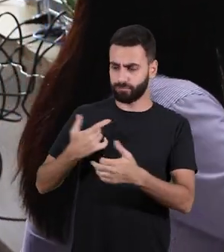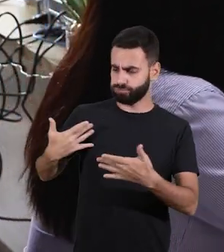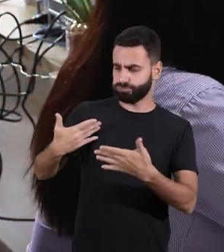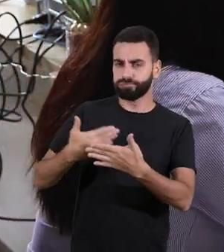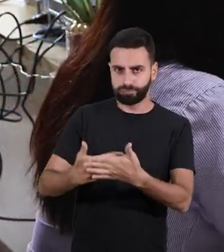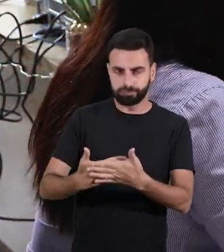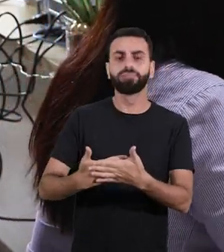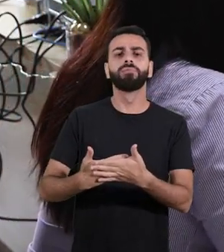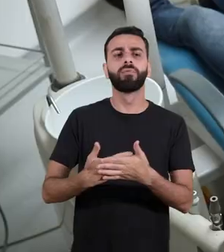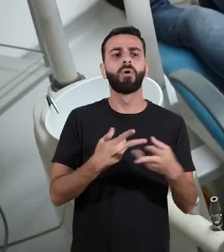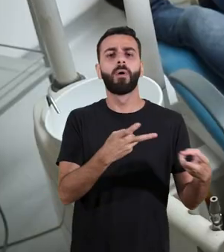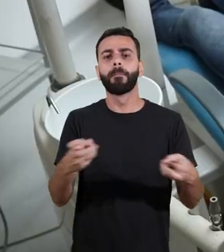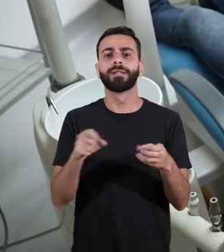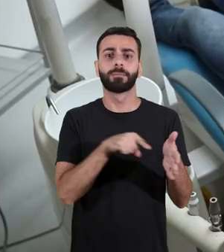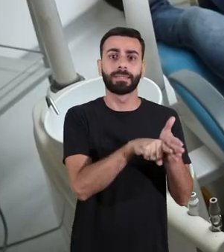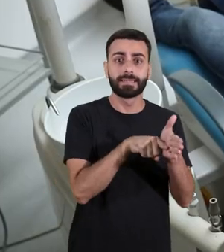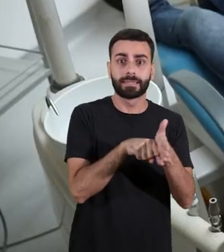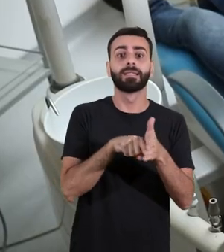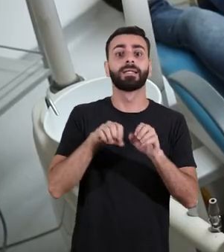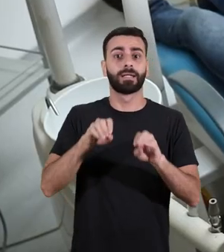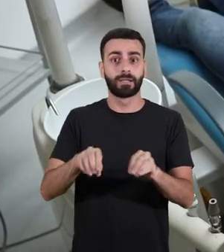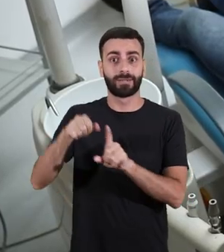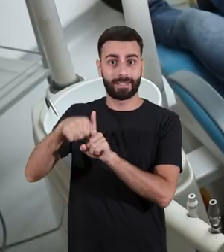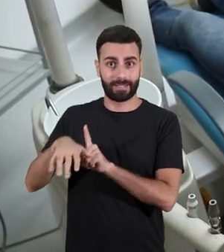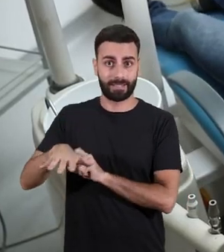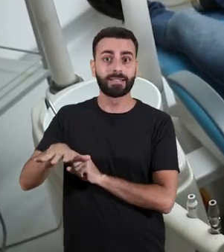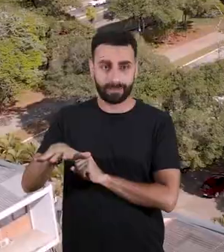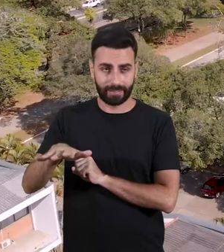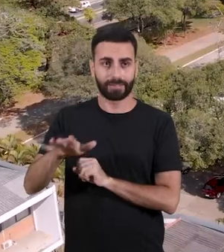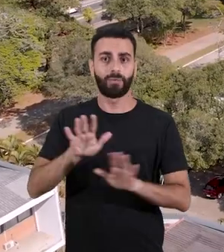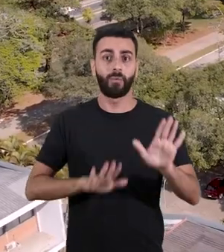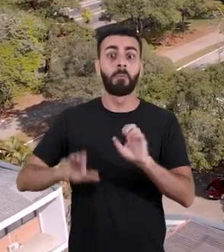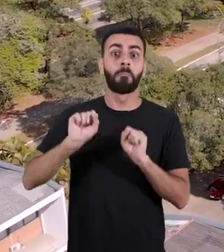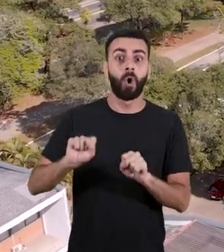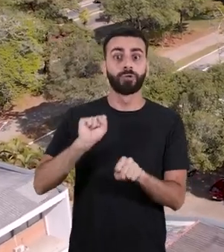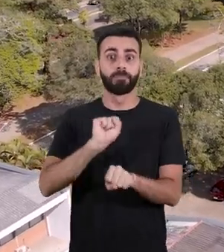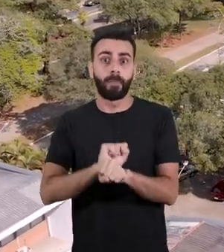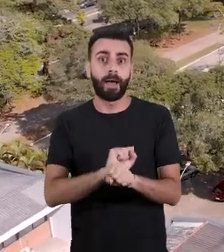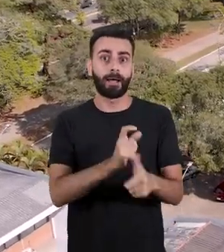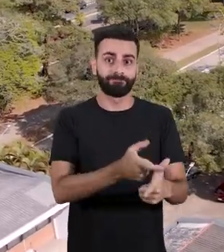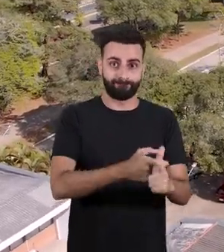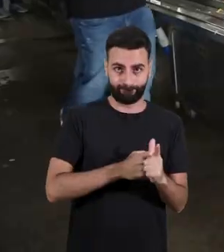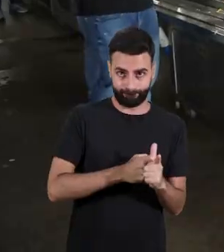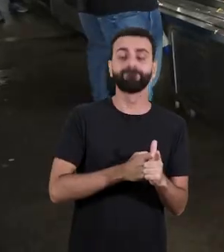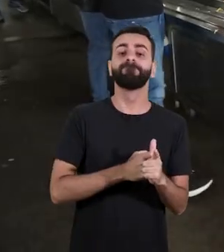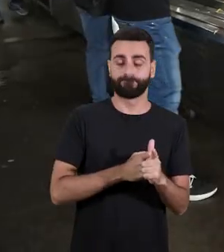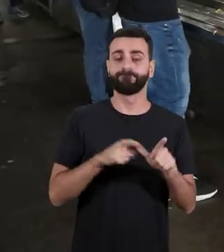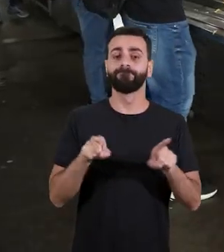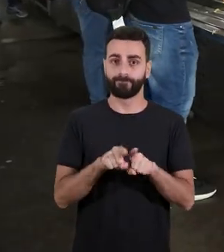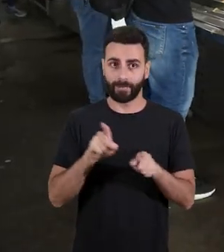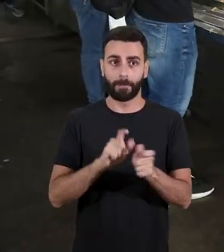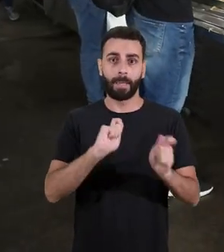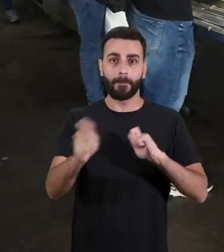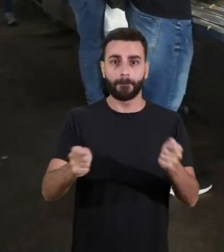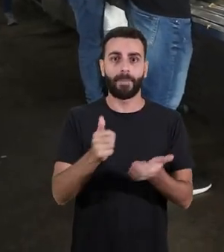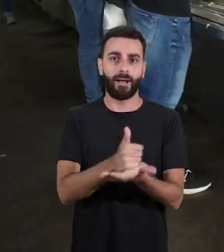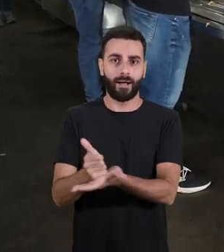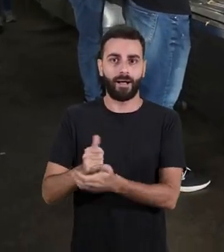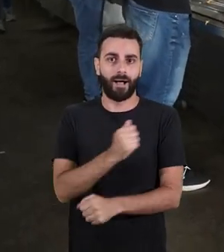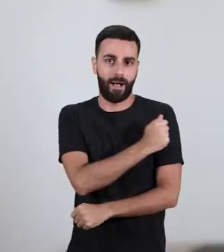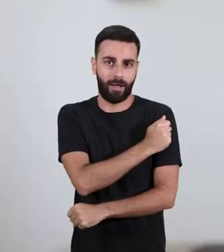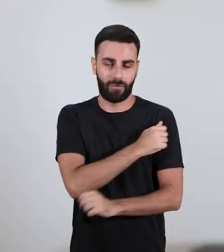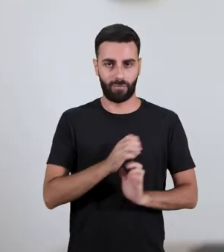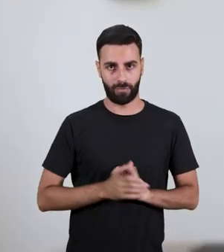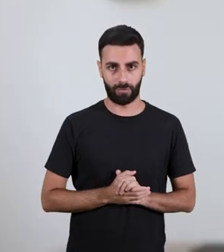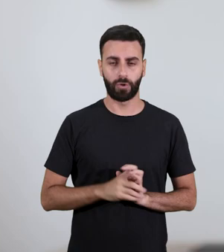todo o ano, vimos nossas atividades de ensino, pesquisa e extensão ameaçadas de paralisação, assim como a nossa política de assistência